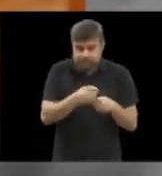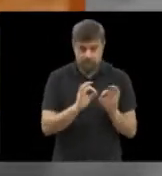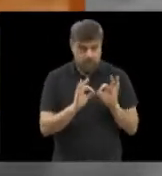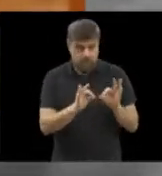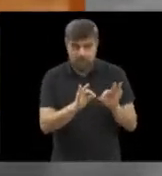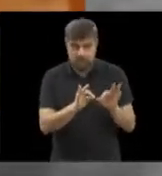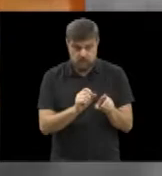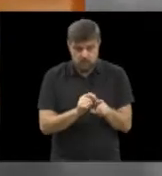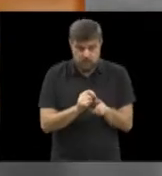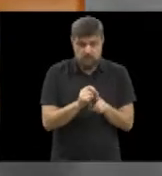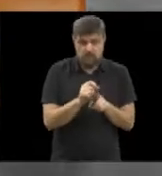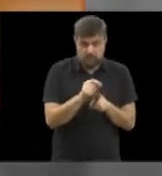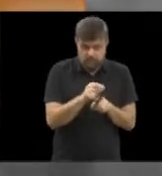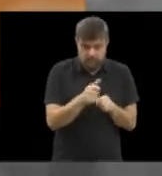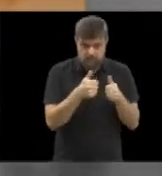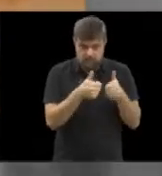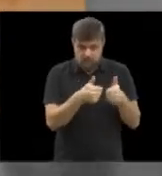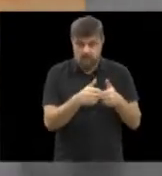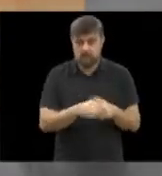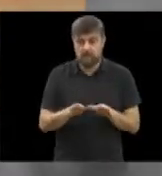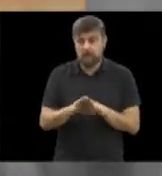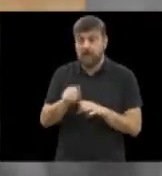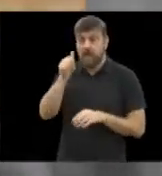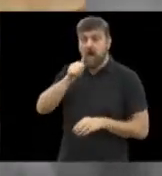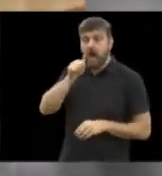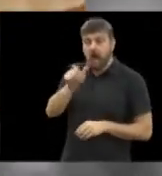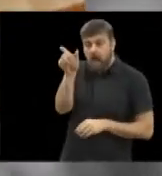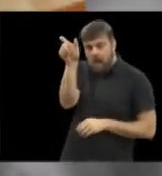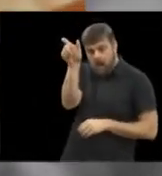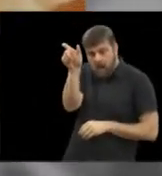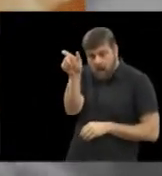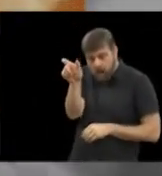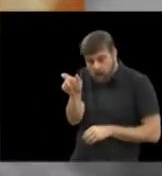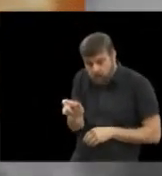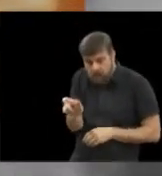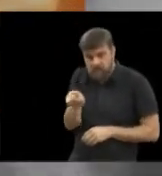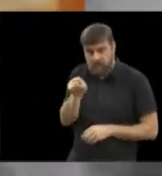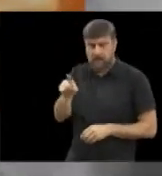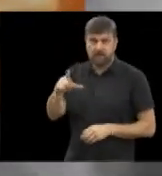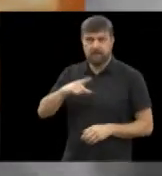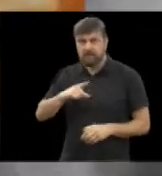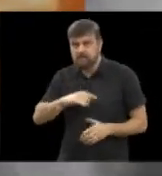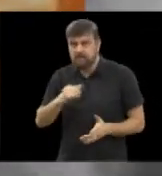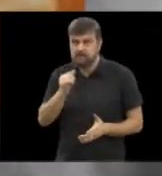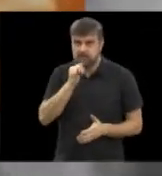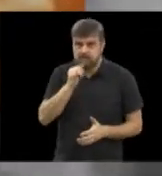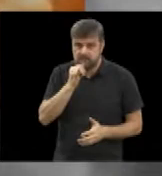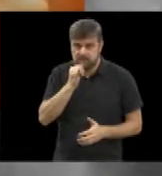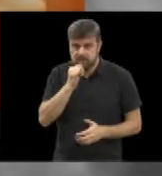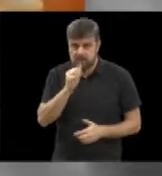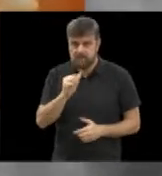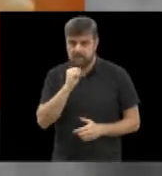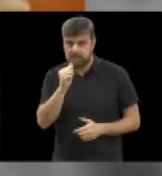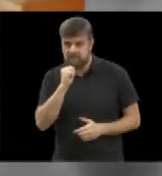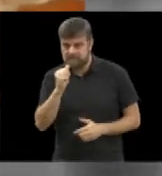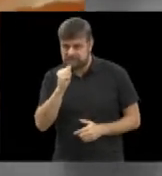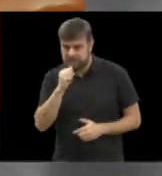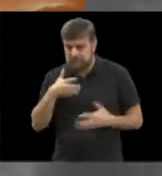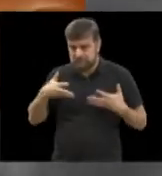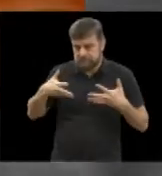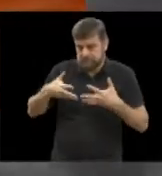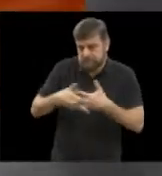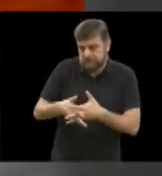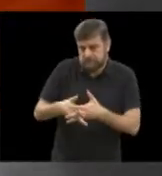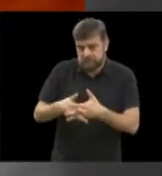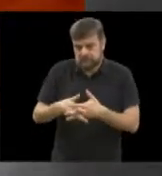motilidade boa. Se você tem uma mulher que tem, vamos supor que ela tenha um ciclo um pouco irregular, ela não